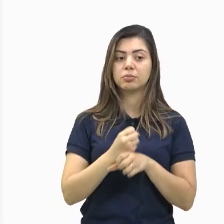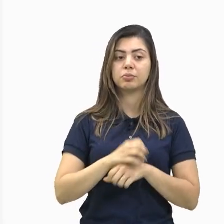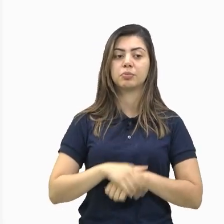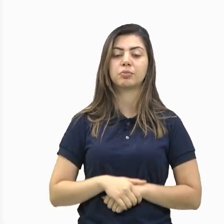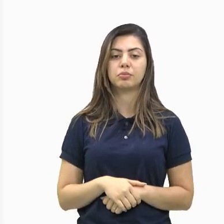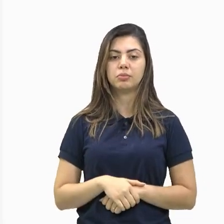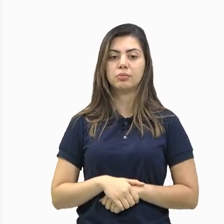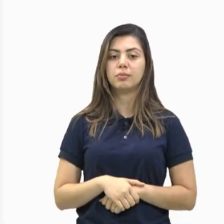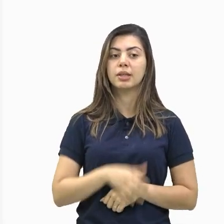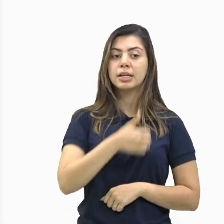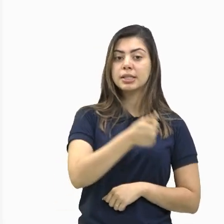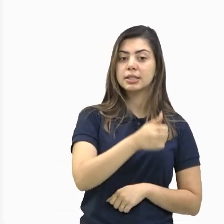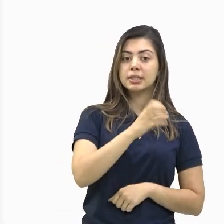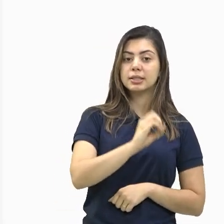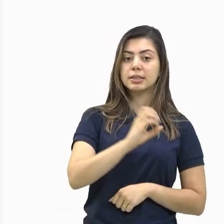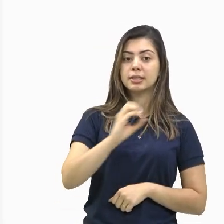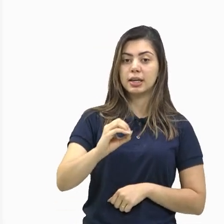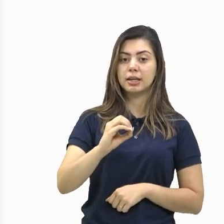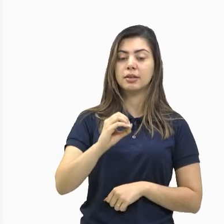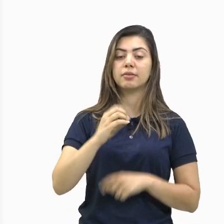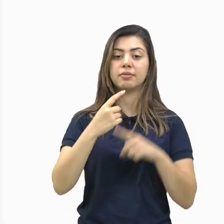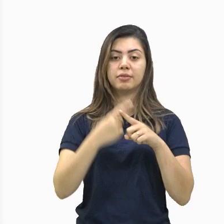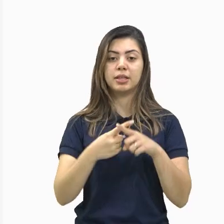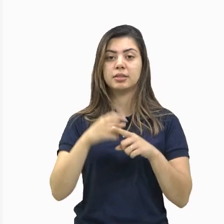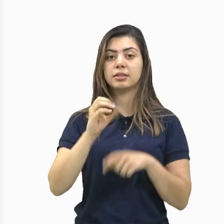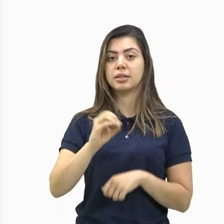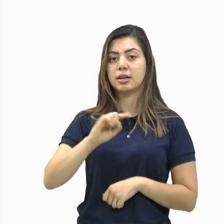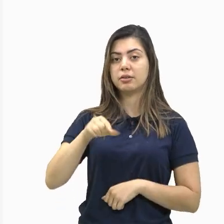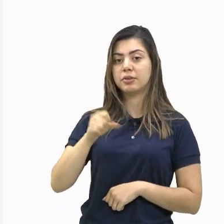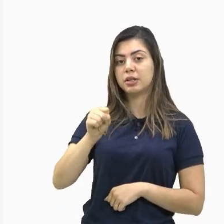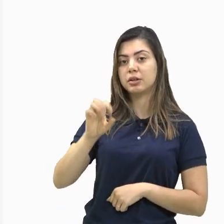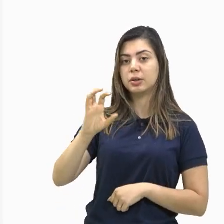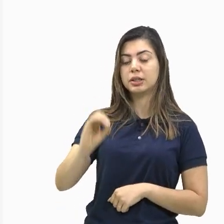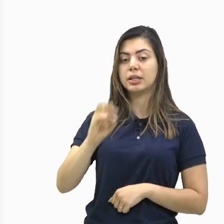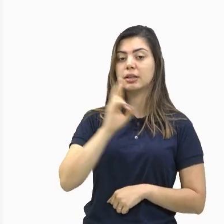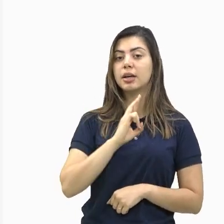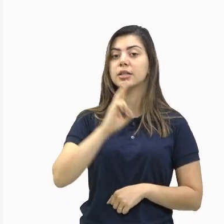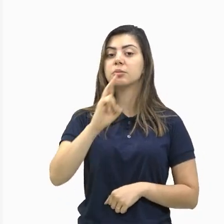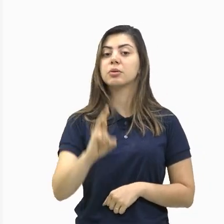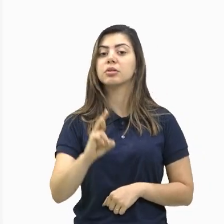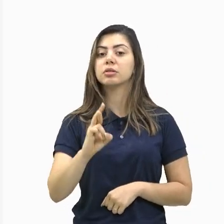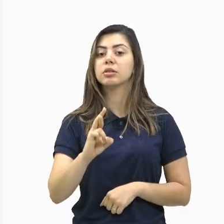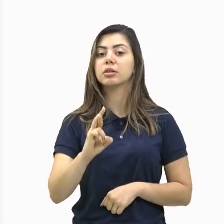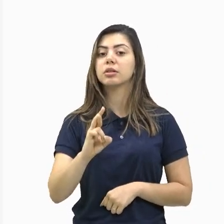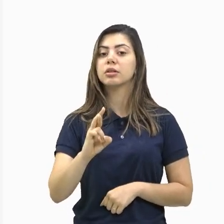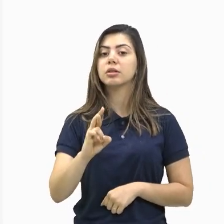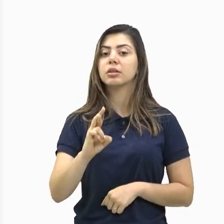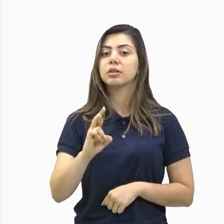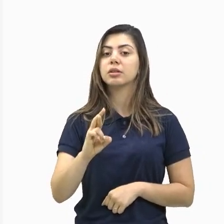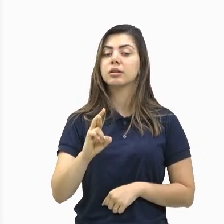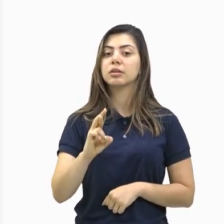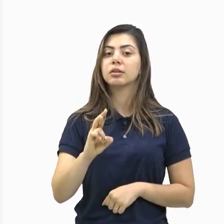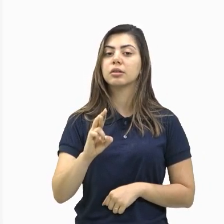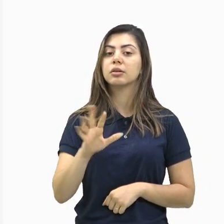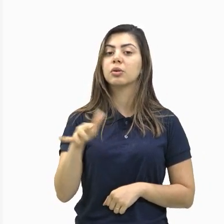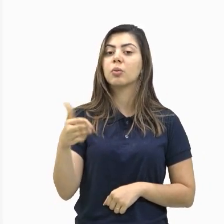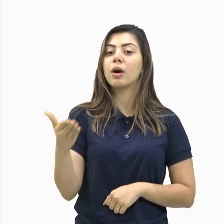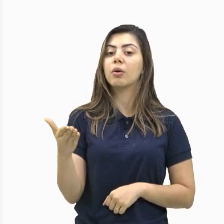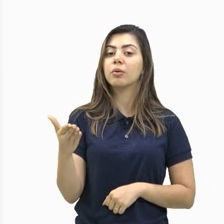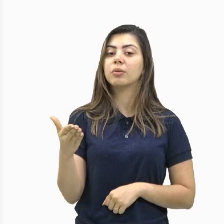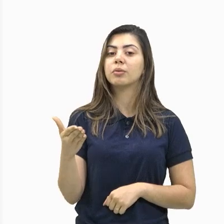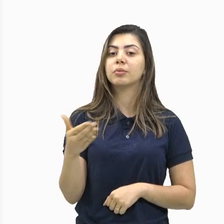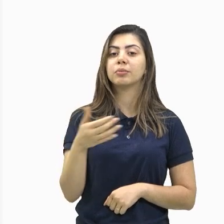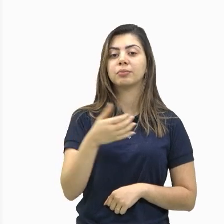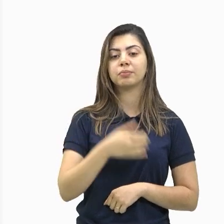nós temos 100, que 100 vezes 0,80 na verdade, é igual a